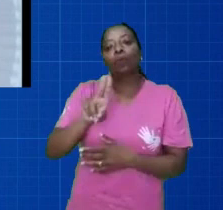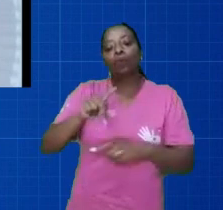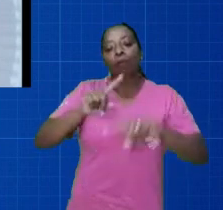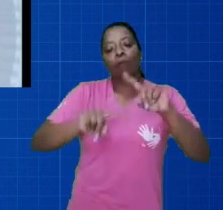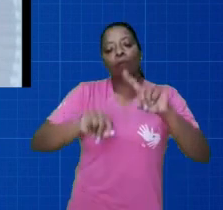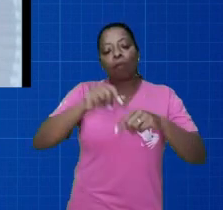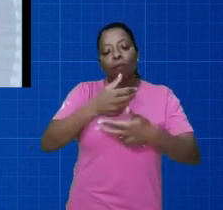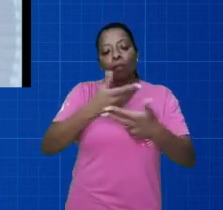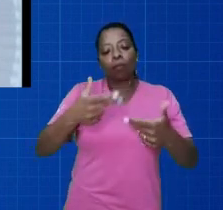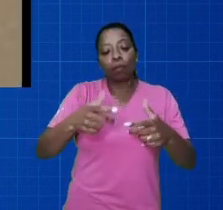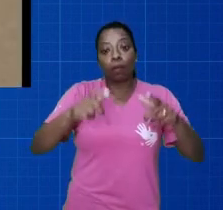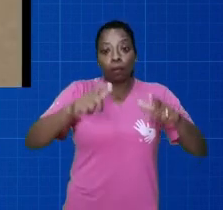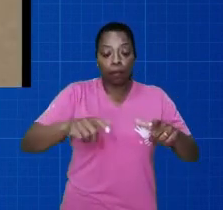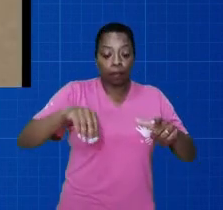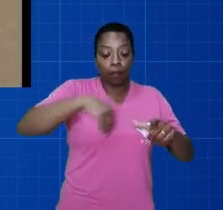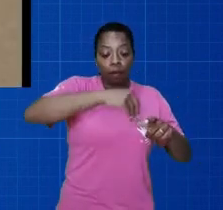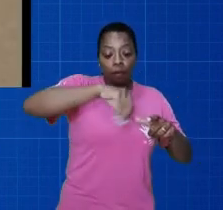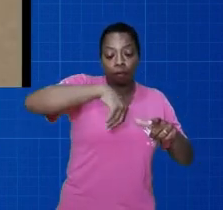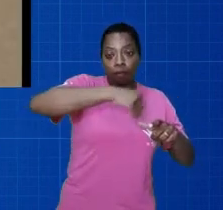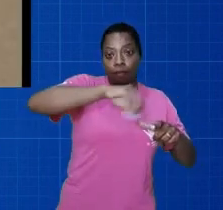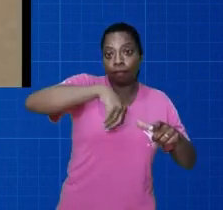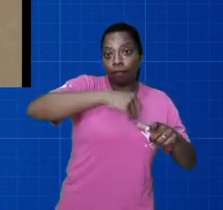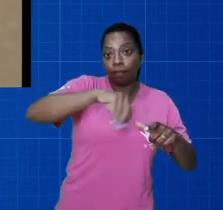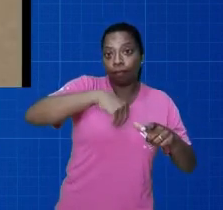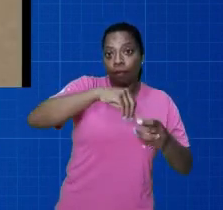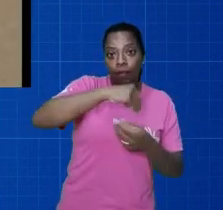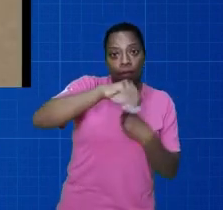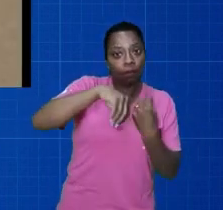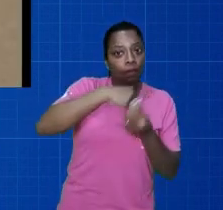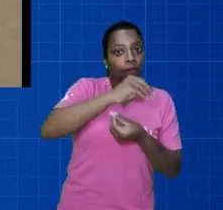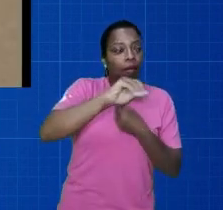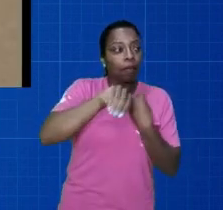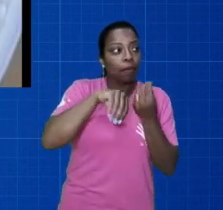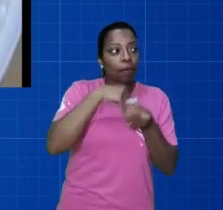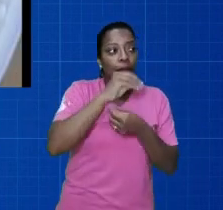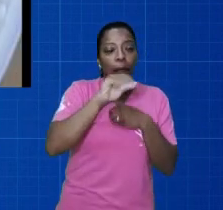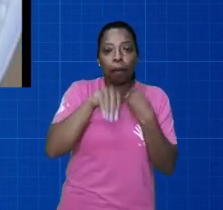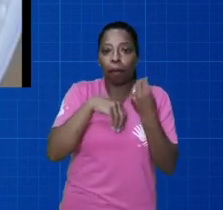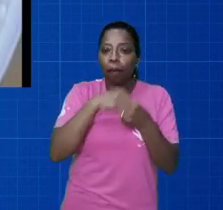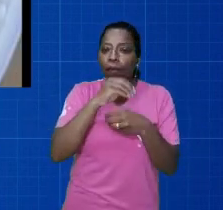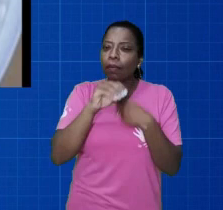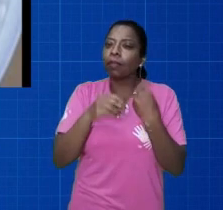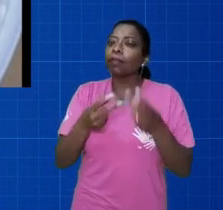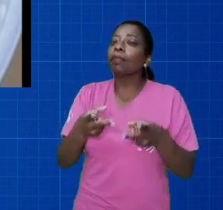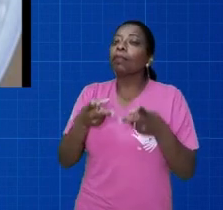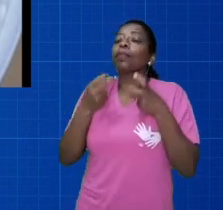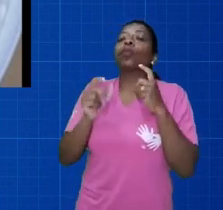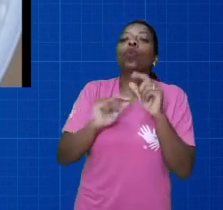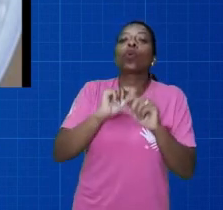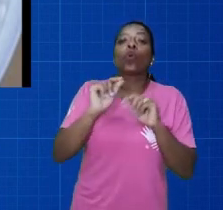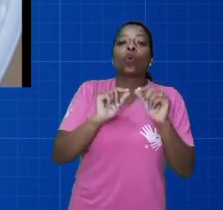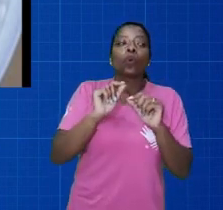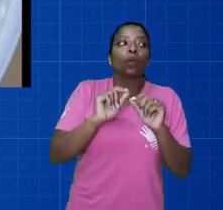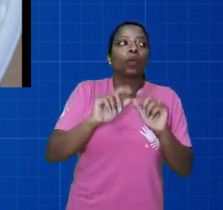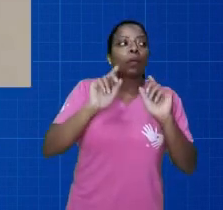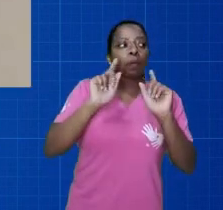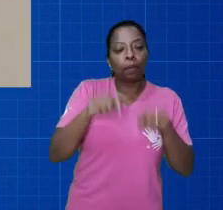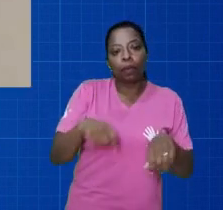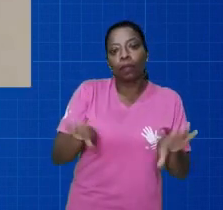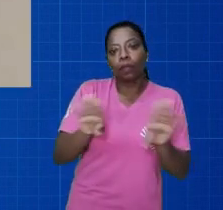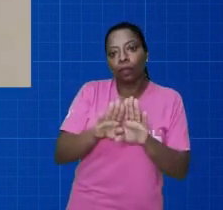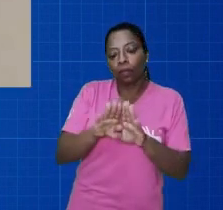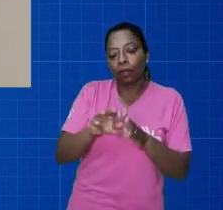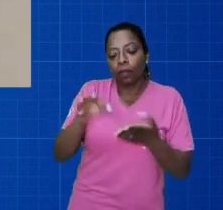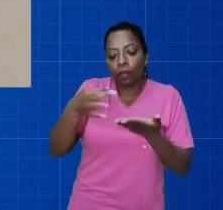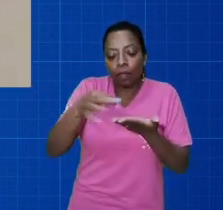os materiais para mistura num pratinho. E aí, conforme a gente foi misturando, nós fomos colocando